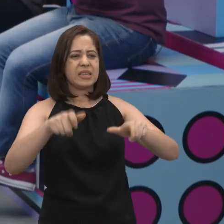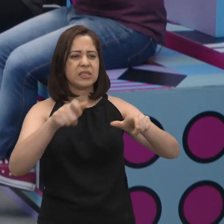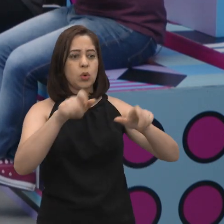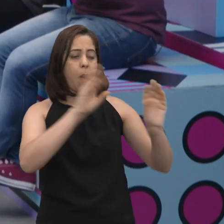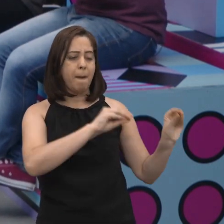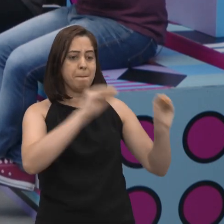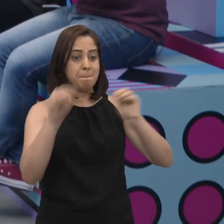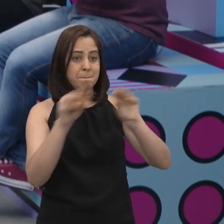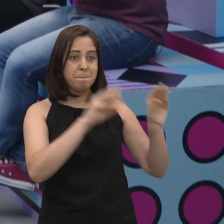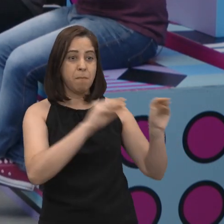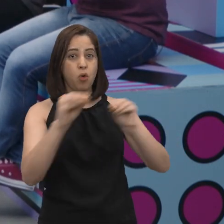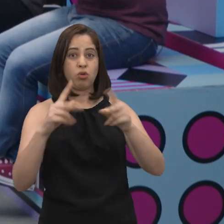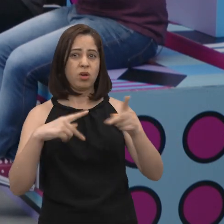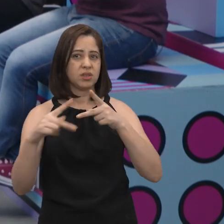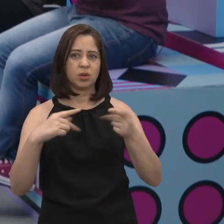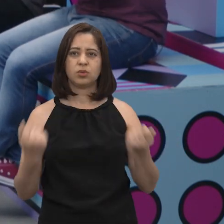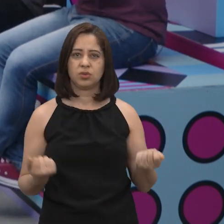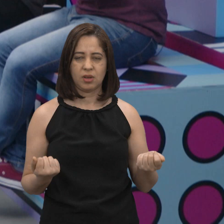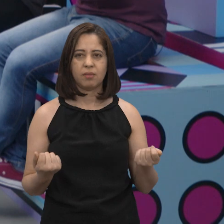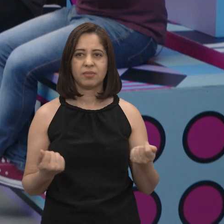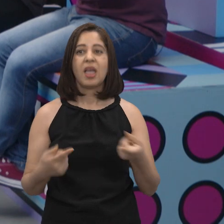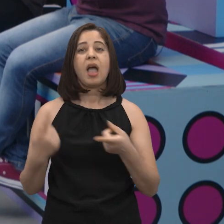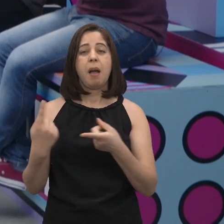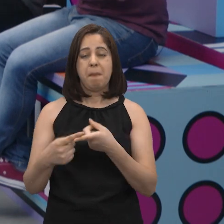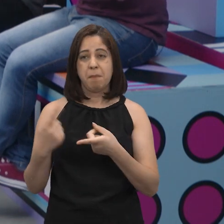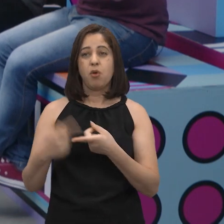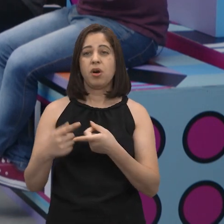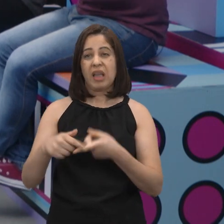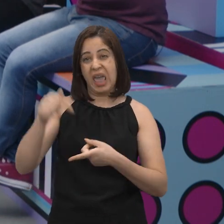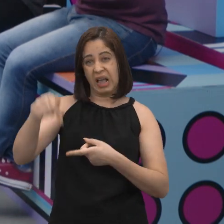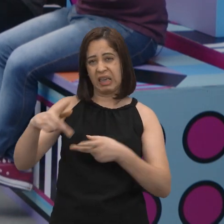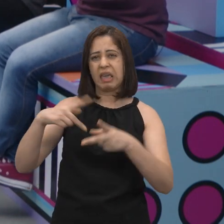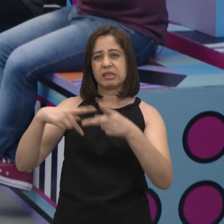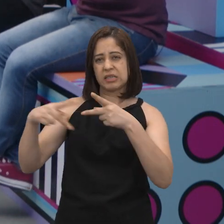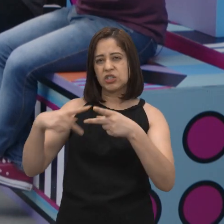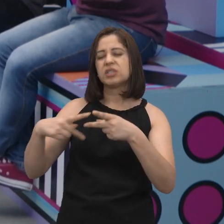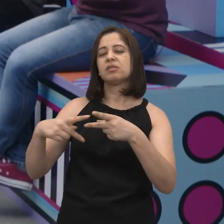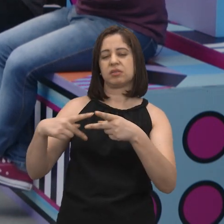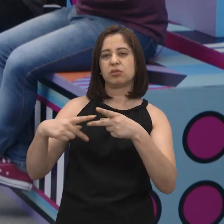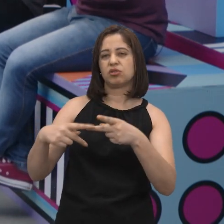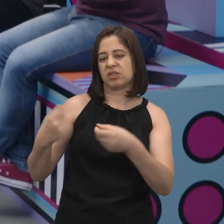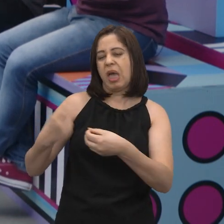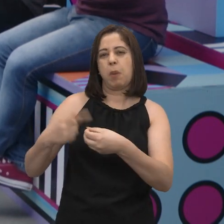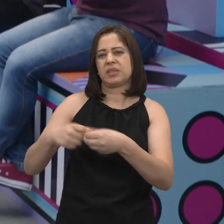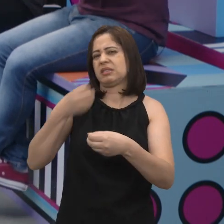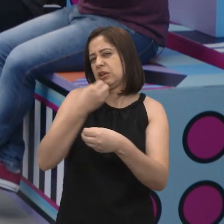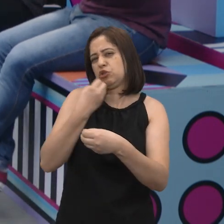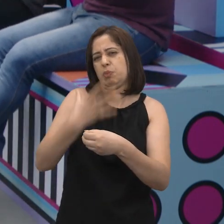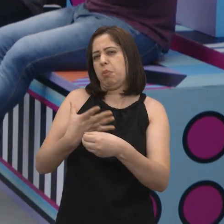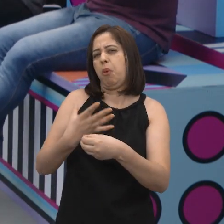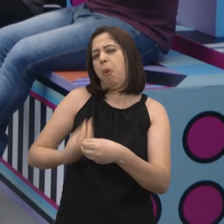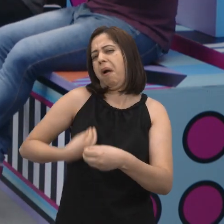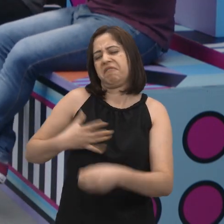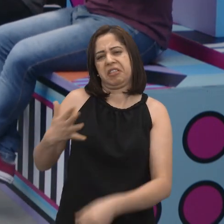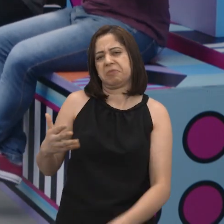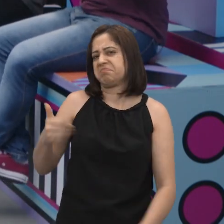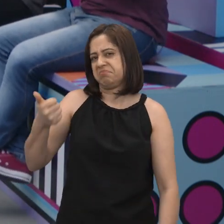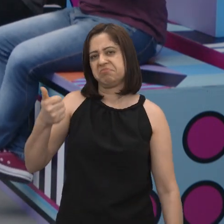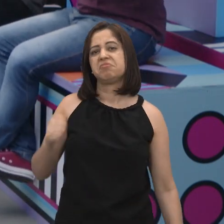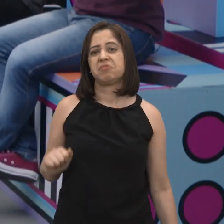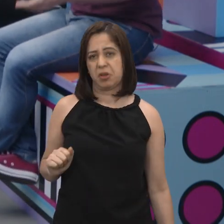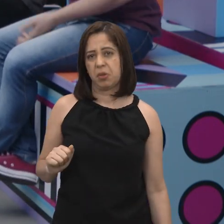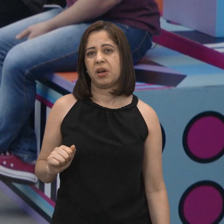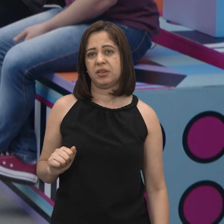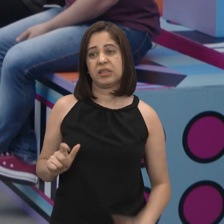em São José, porque com certeza vem atraída pelos benefícios, pela qualidade de vida que existe aqui. Ninguém vai se mudar, né, a menos que seja por algum motivo